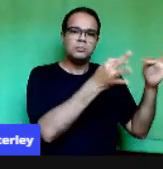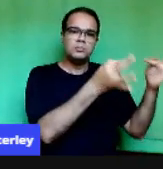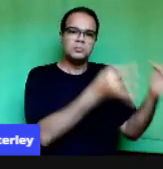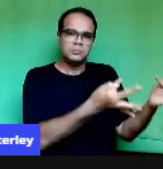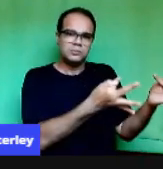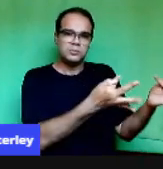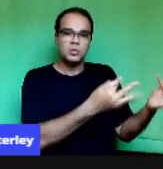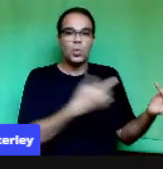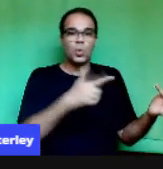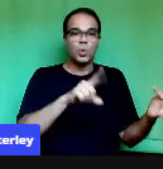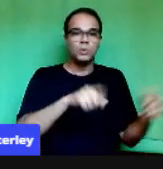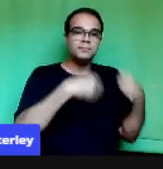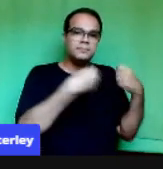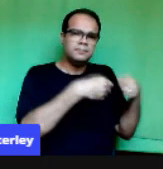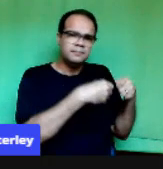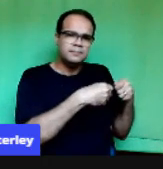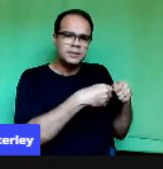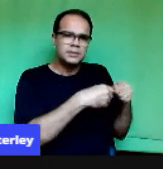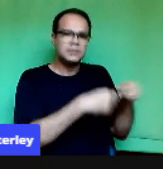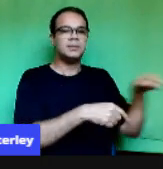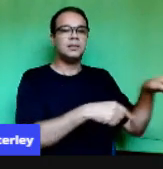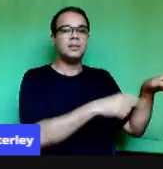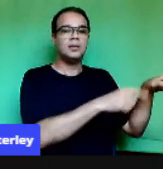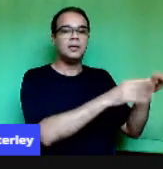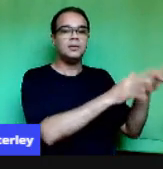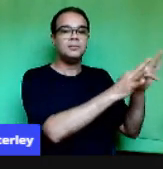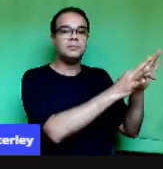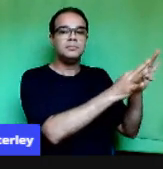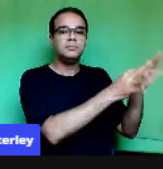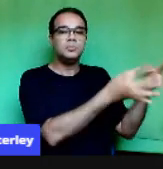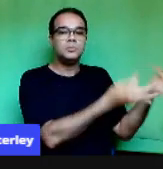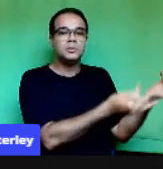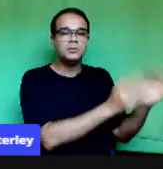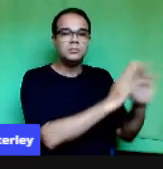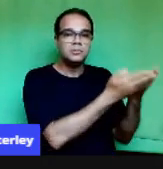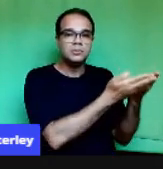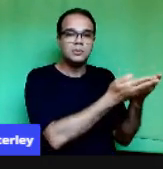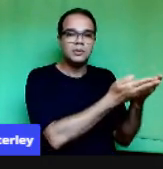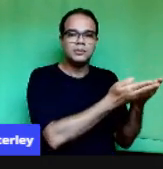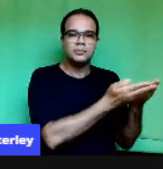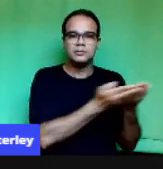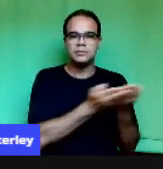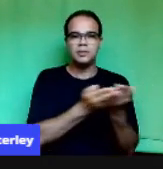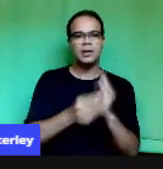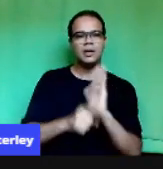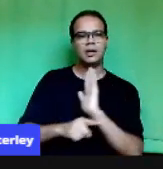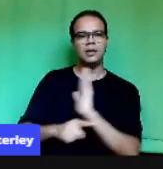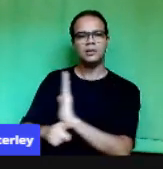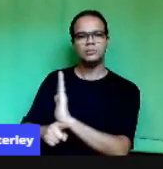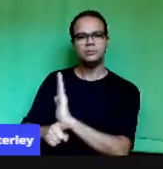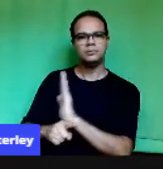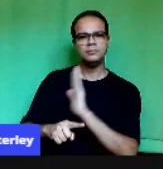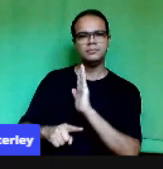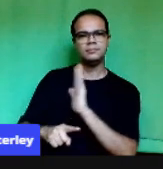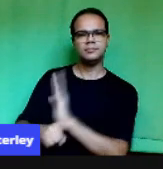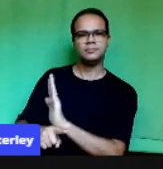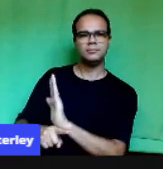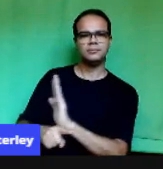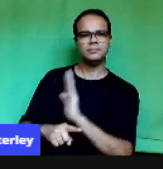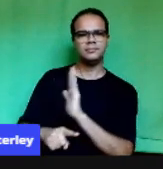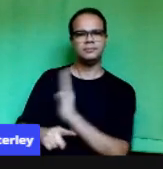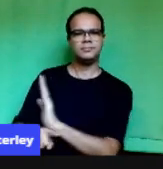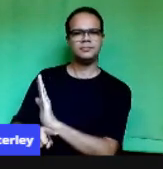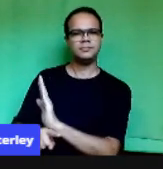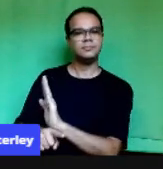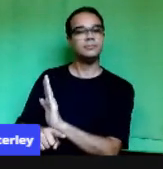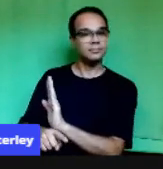todo esse contexto, para servir toda essa situação a qual vivemos. E é muito importante, nesse